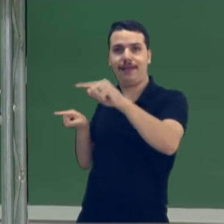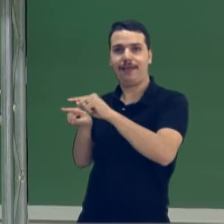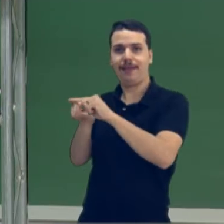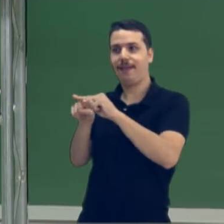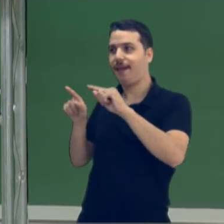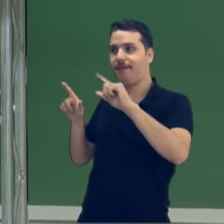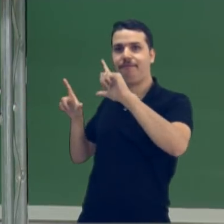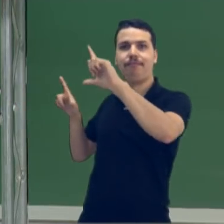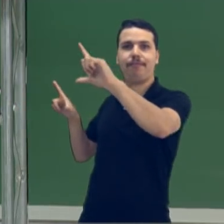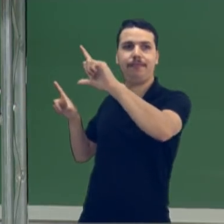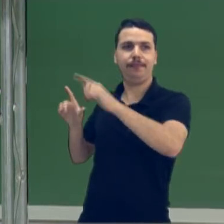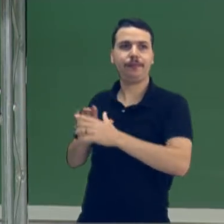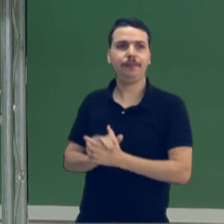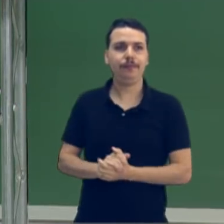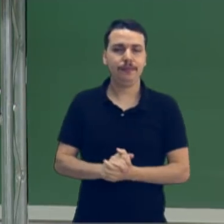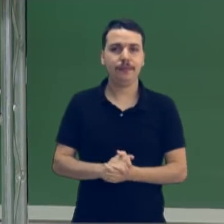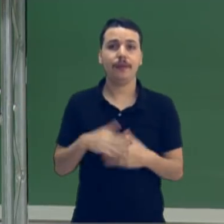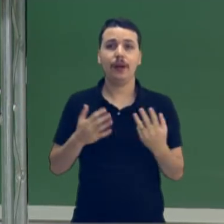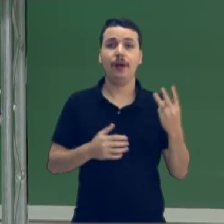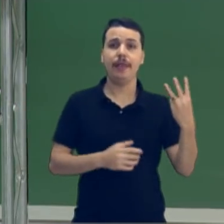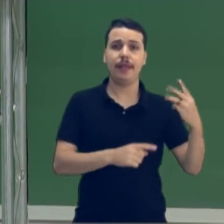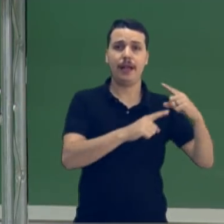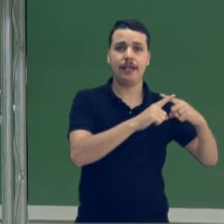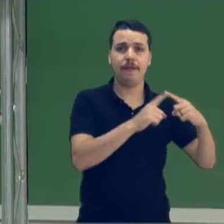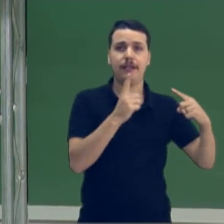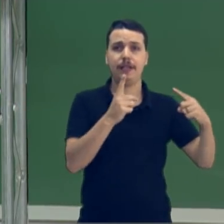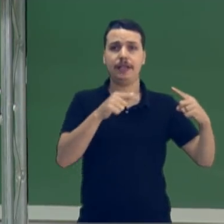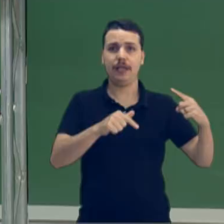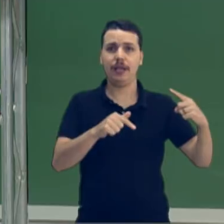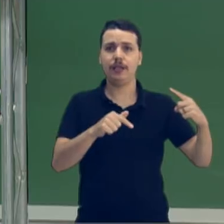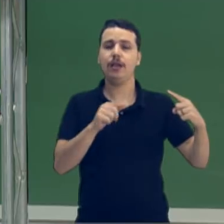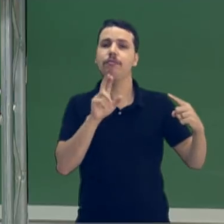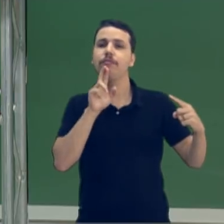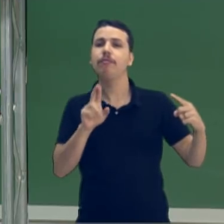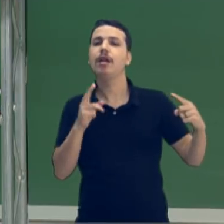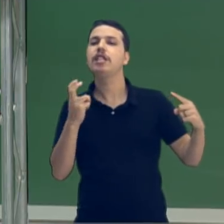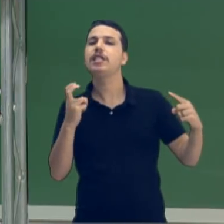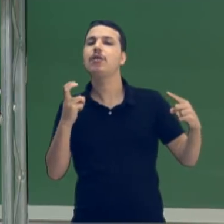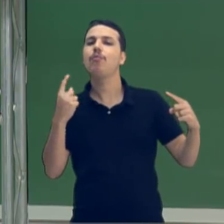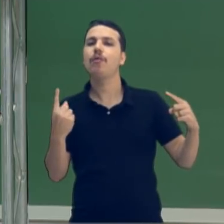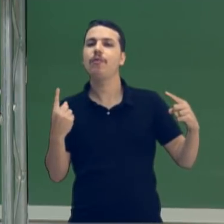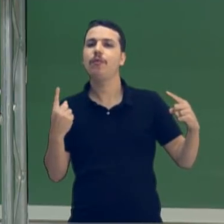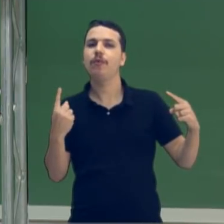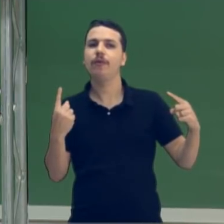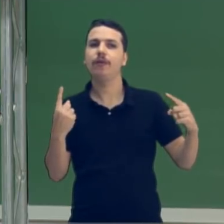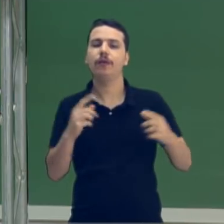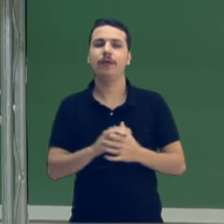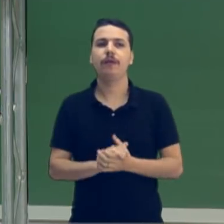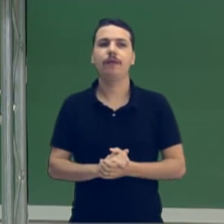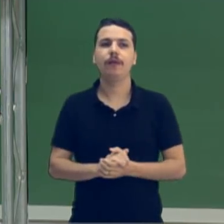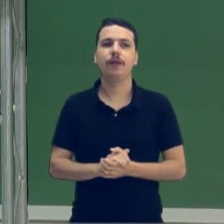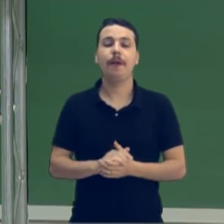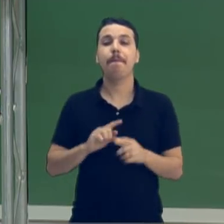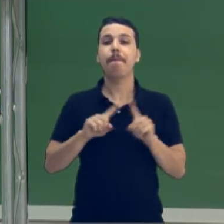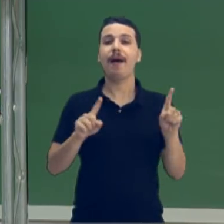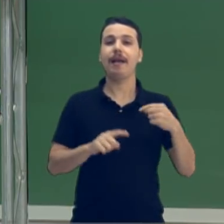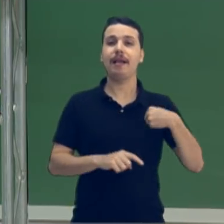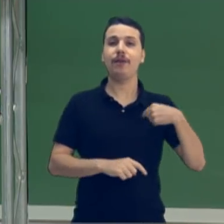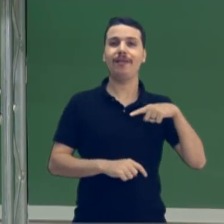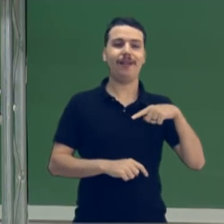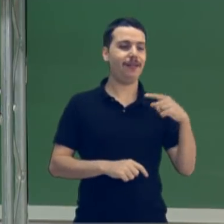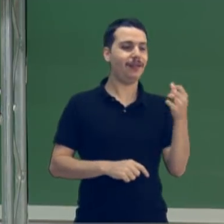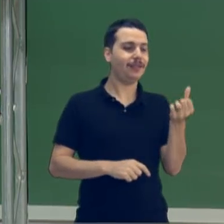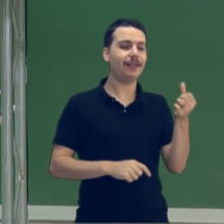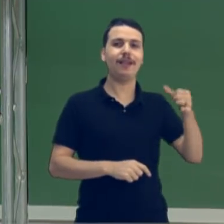quê? 3 vezes 17 dá 51 alunos. E eu tenho quantos alunos?